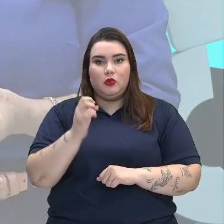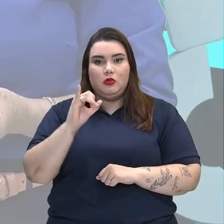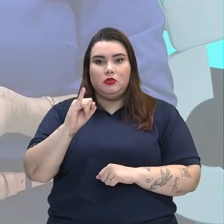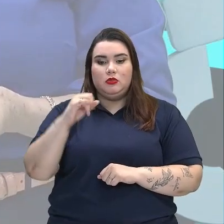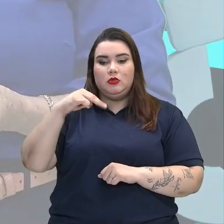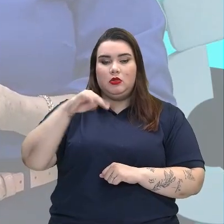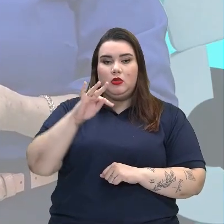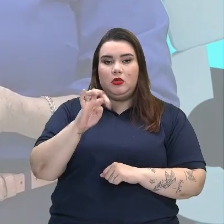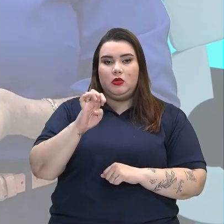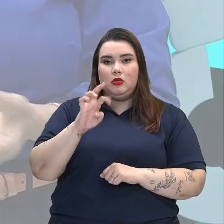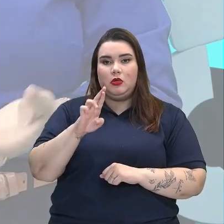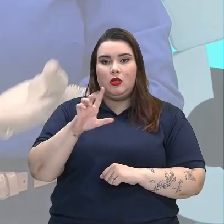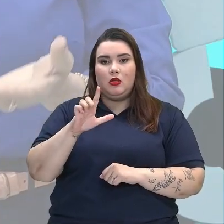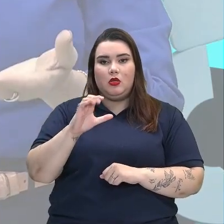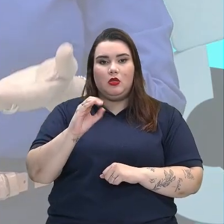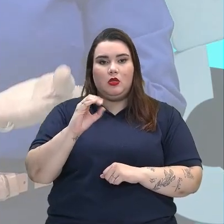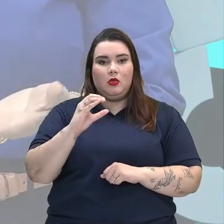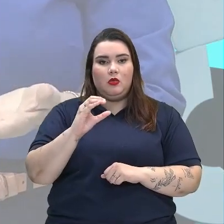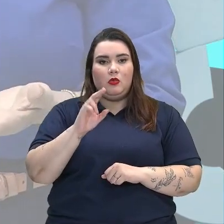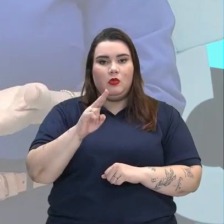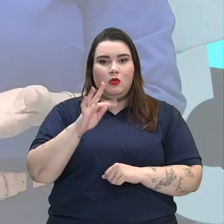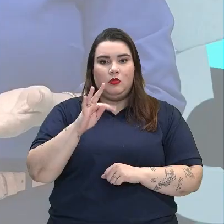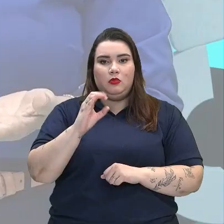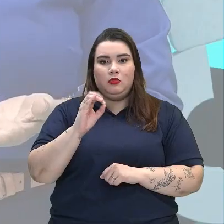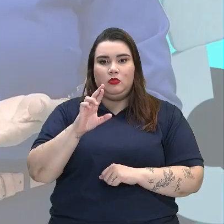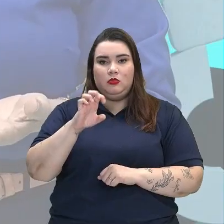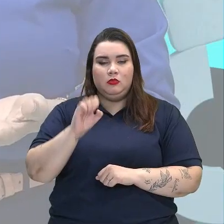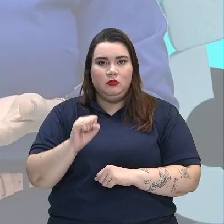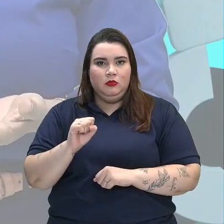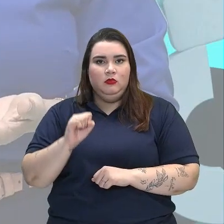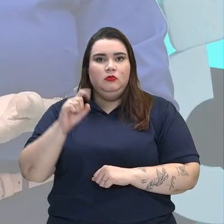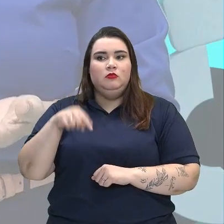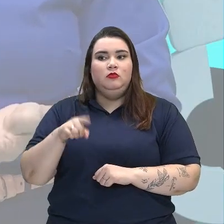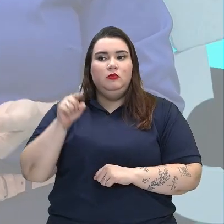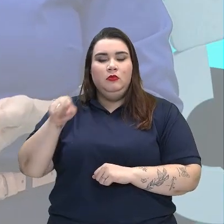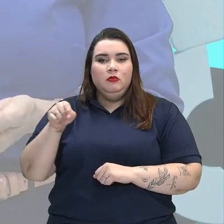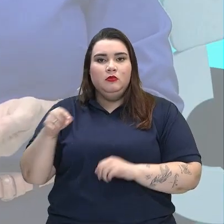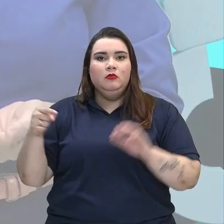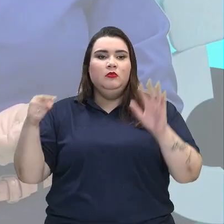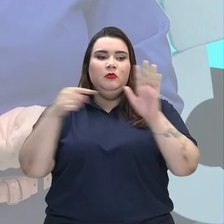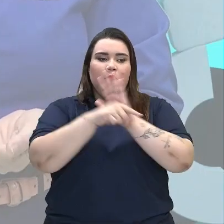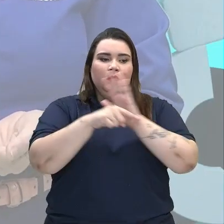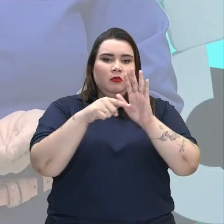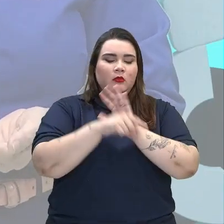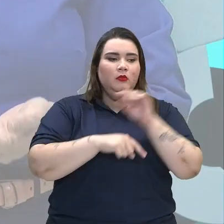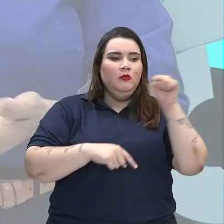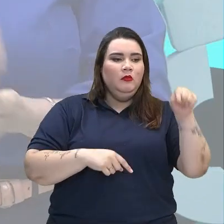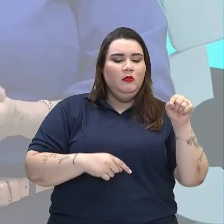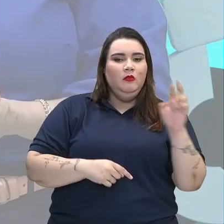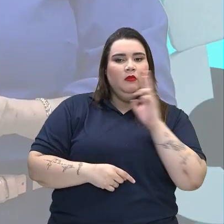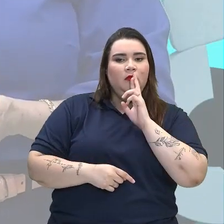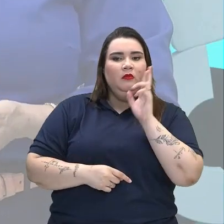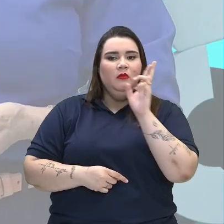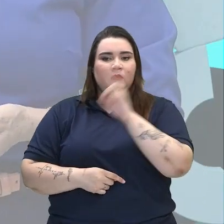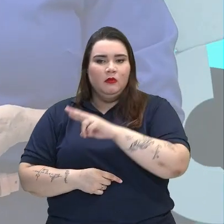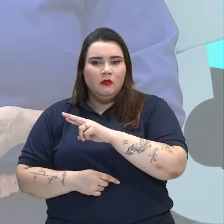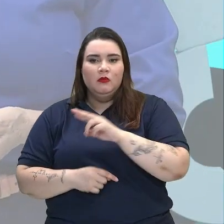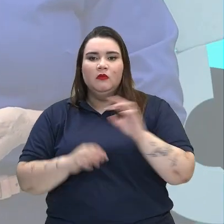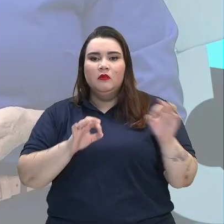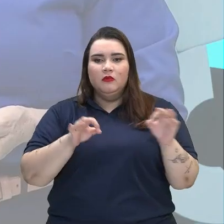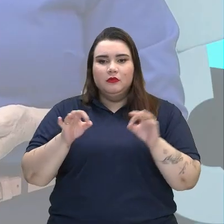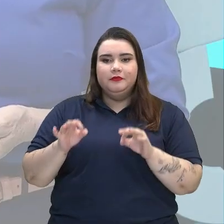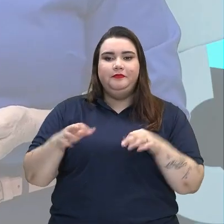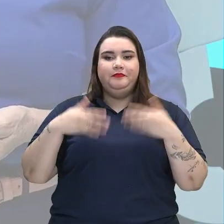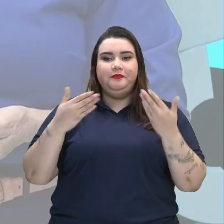esses interlocutores? São exatamente o entrevistador e o entrevistado. Então, nós